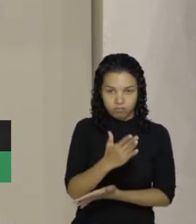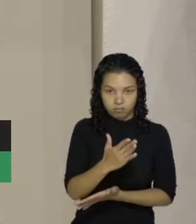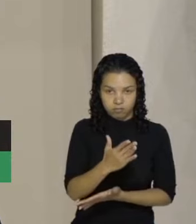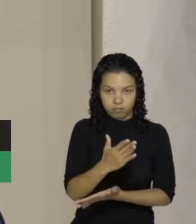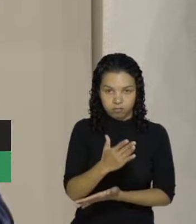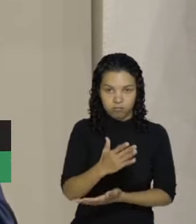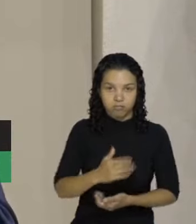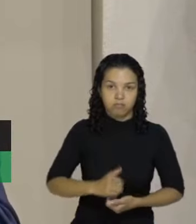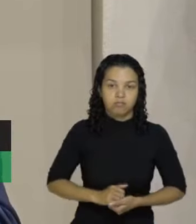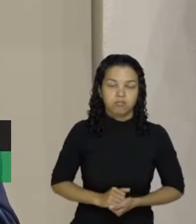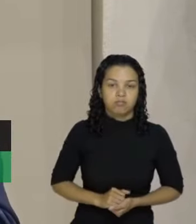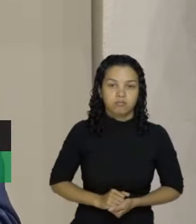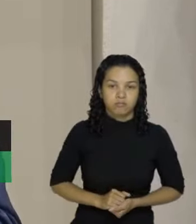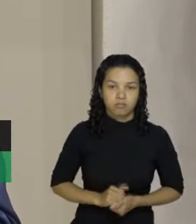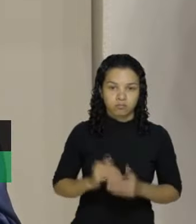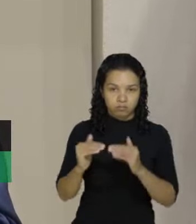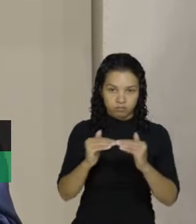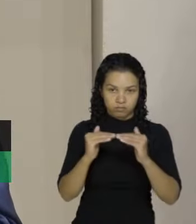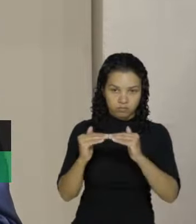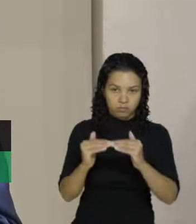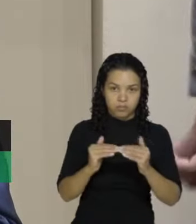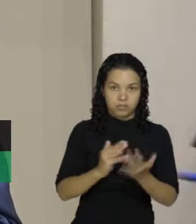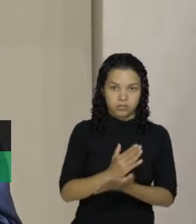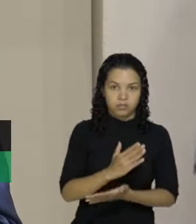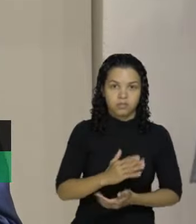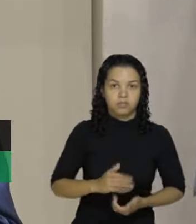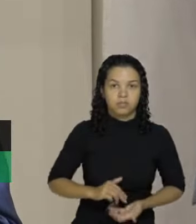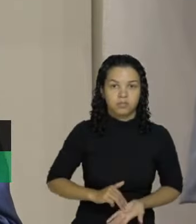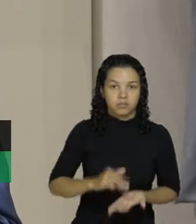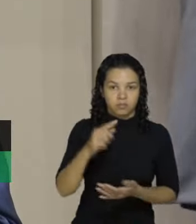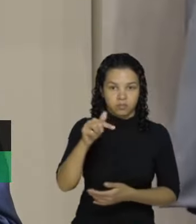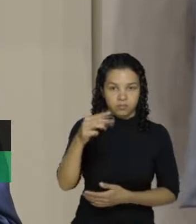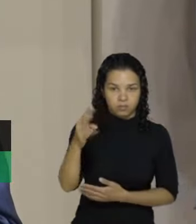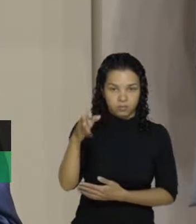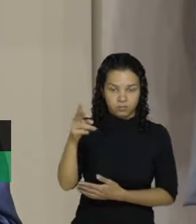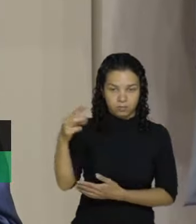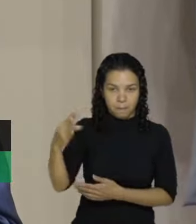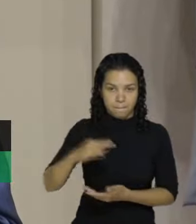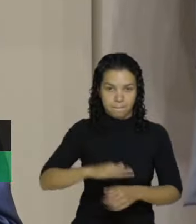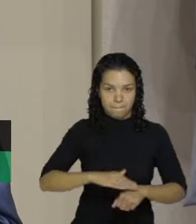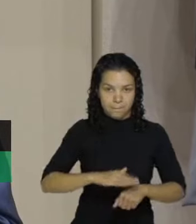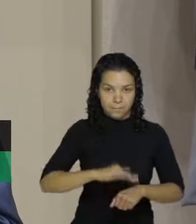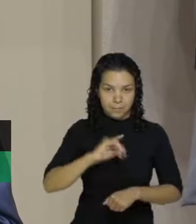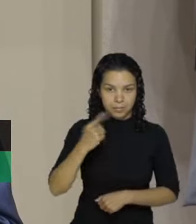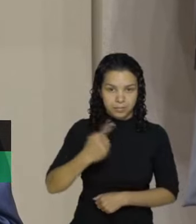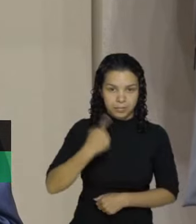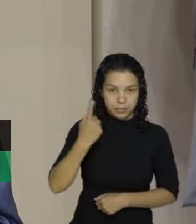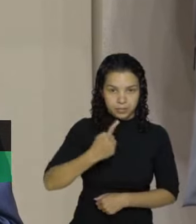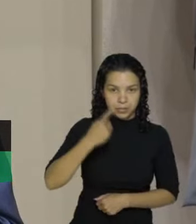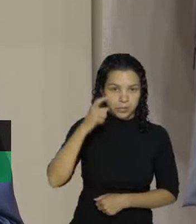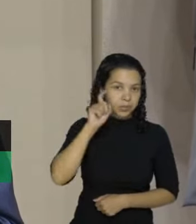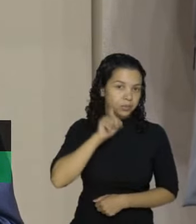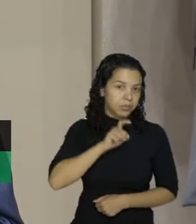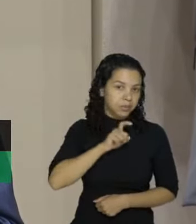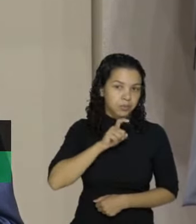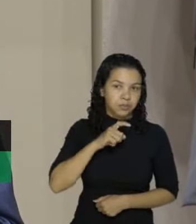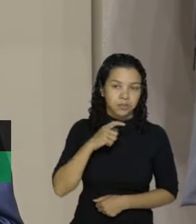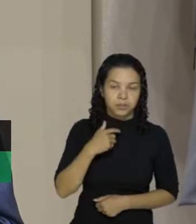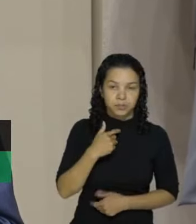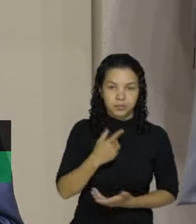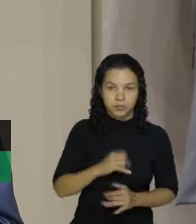encontram. Aprovado por unanimidade. Moção 73/2023, autoria, deputado Maurício Peixer,